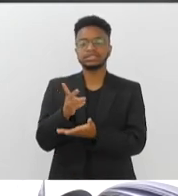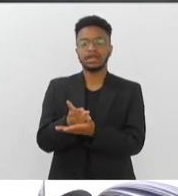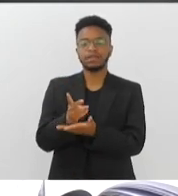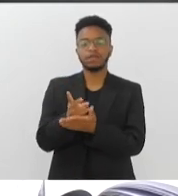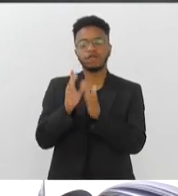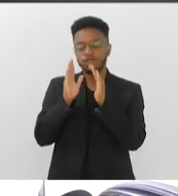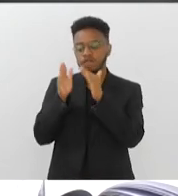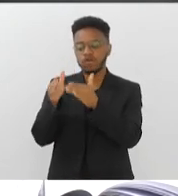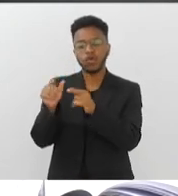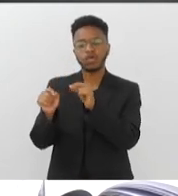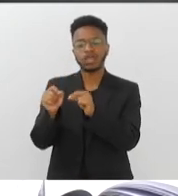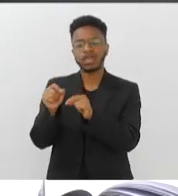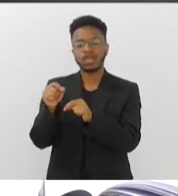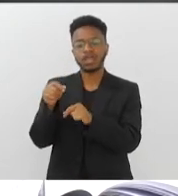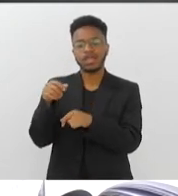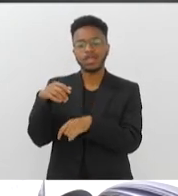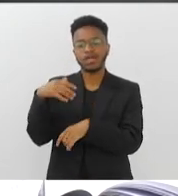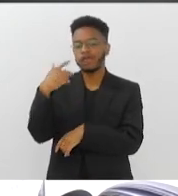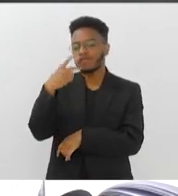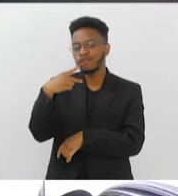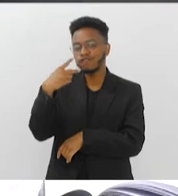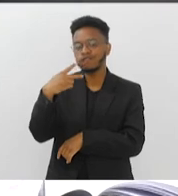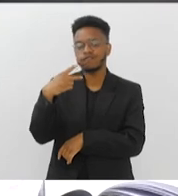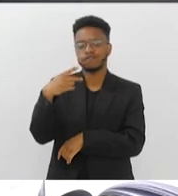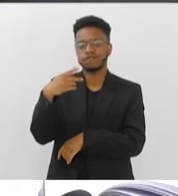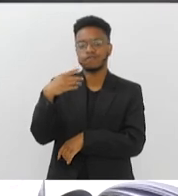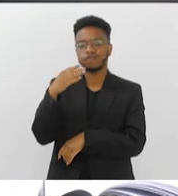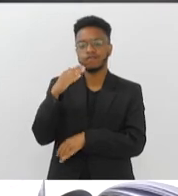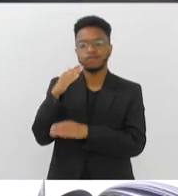para a oralidade, né? Porque como come?